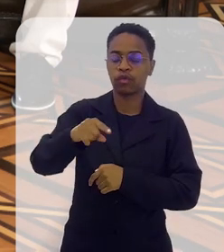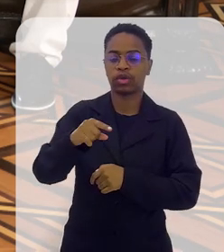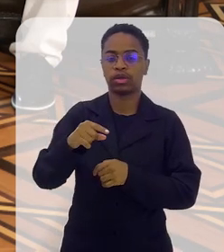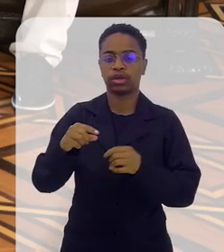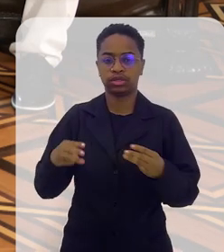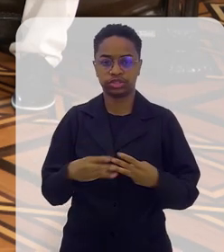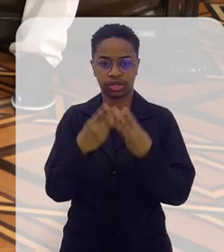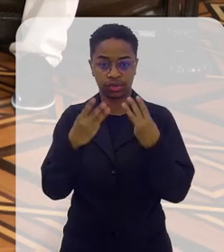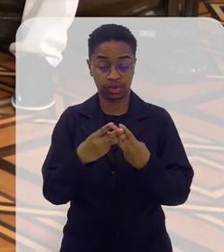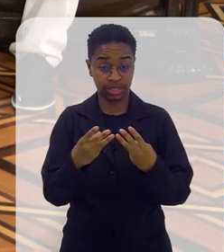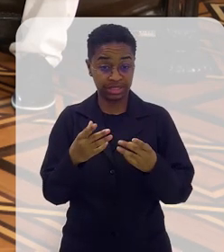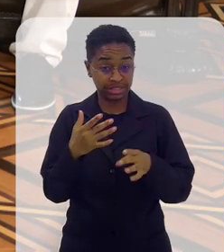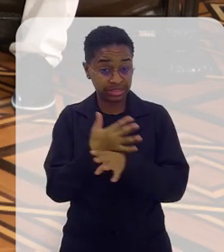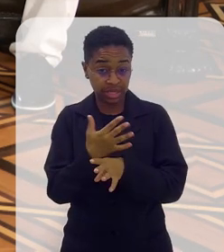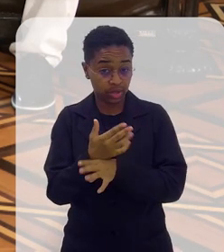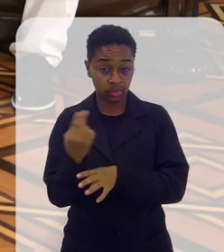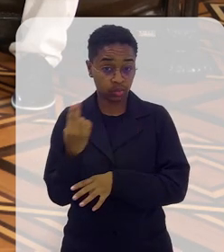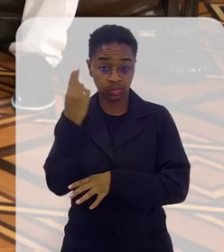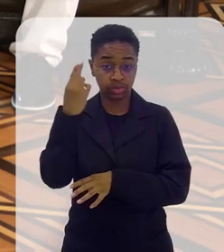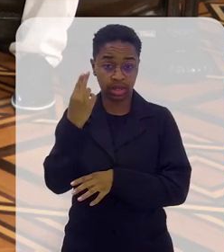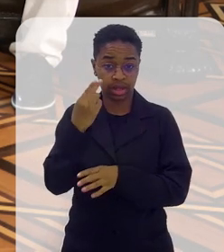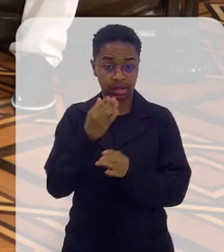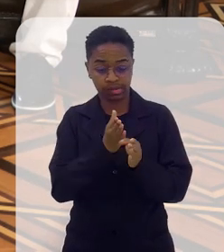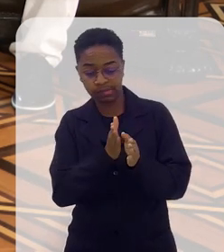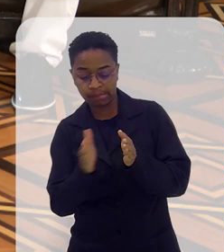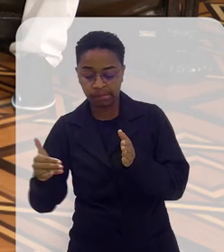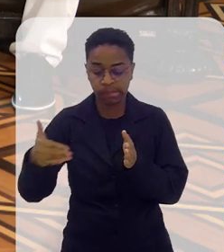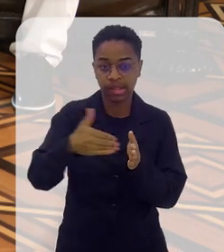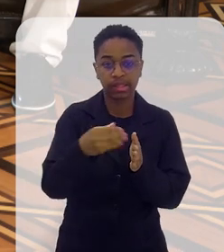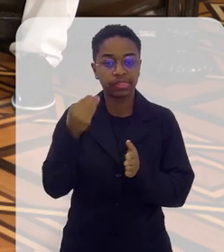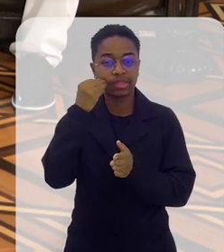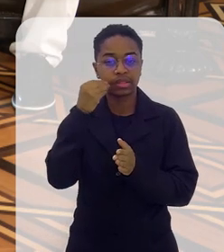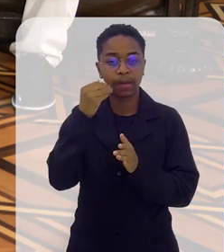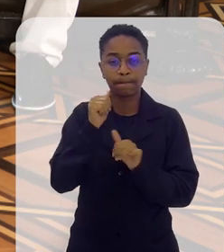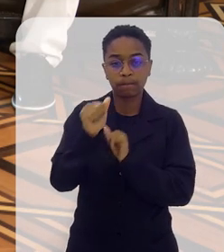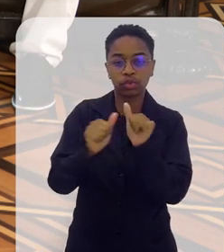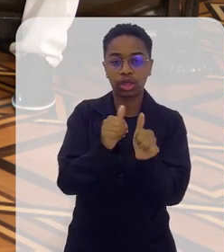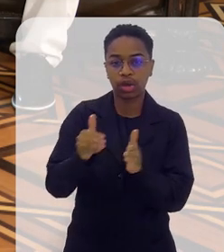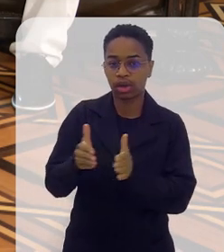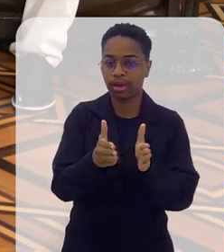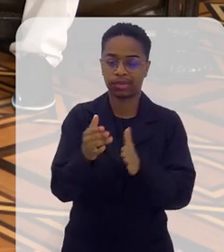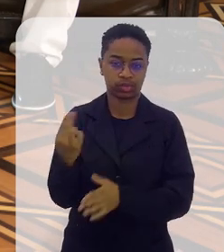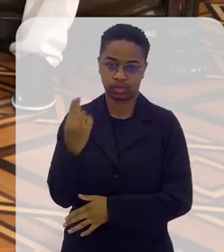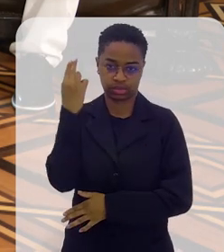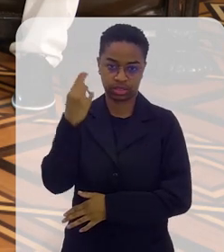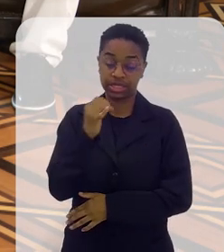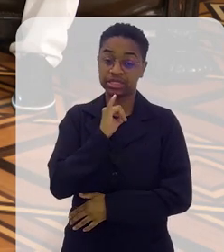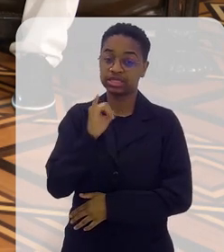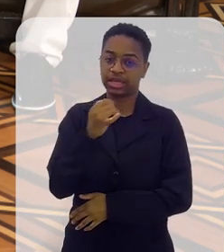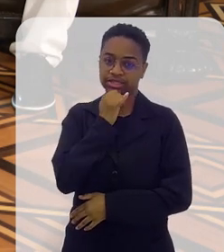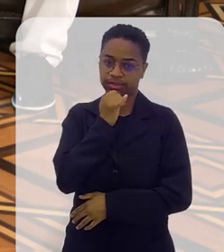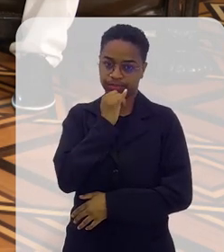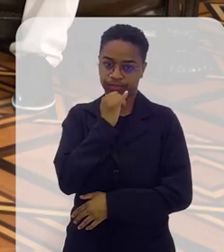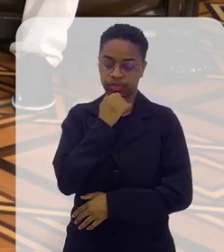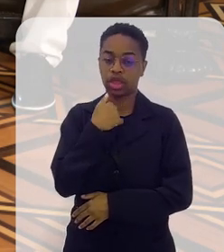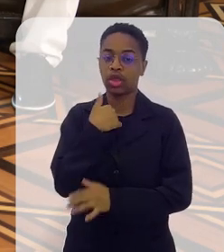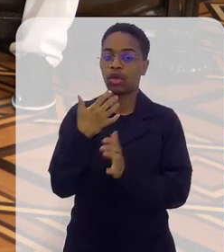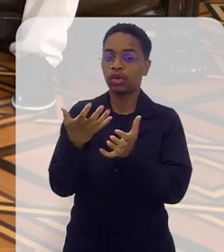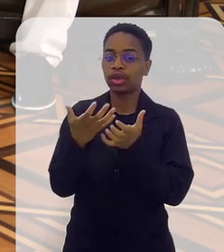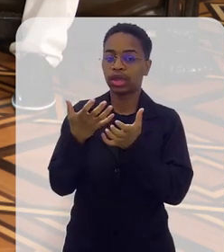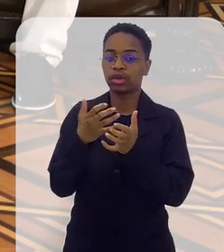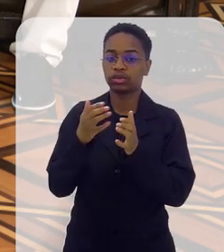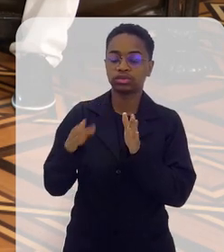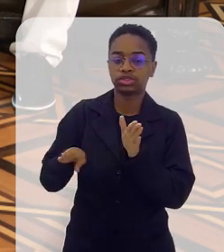corta caminho. Não tem como cortar caminho para chegar ao ponto zero que você quer. Se você quer chegar, por exemplo, quero ir lá